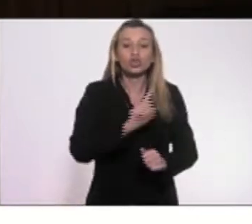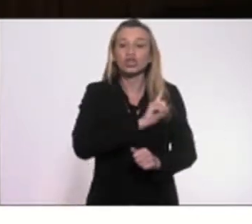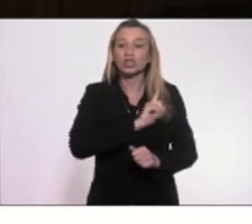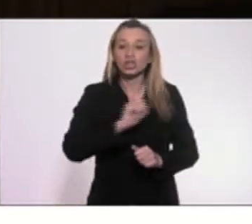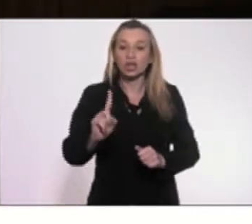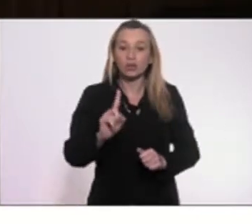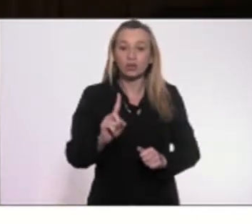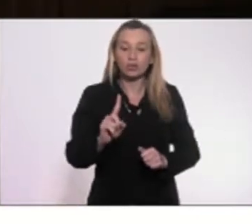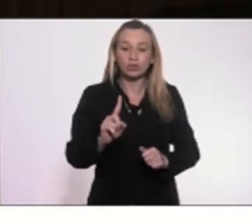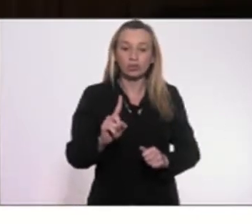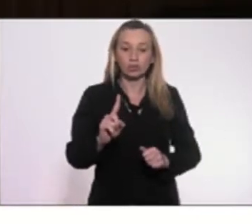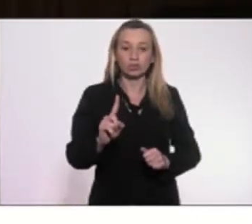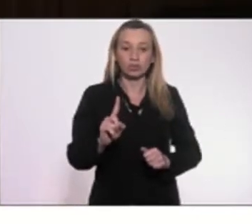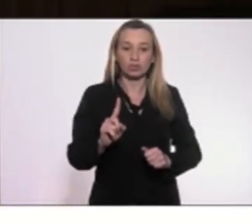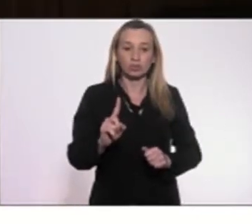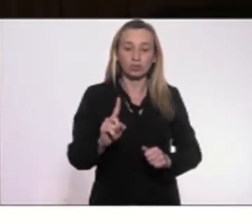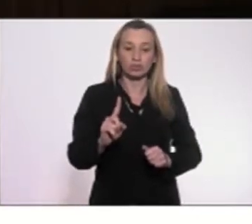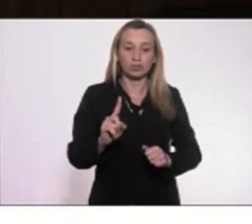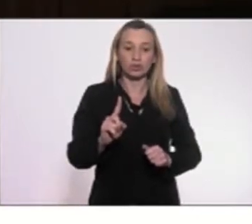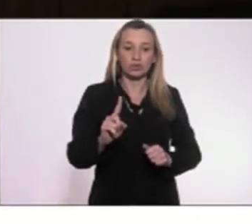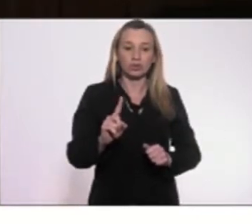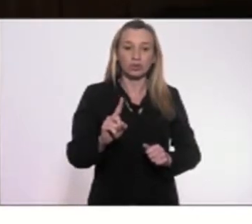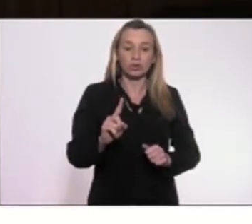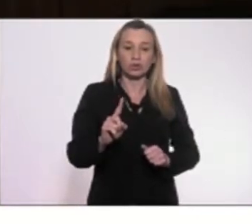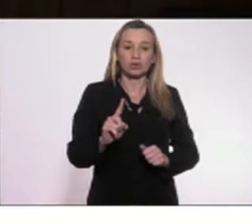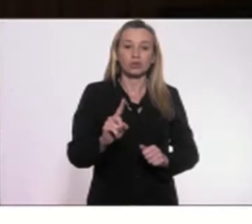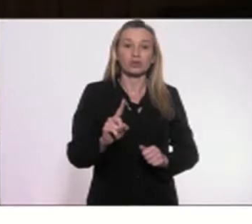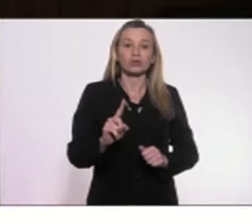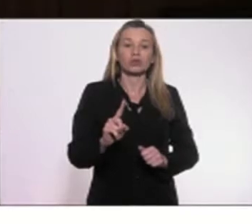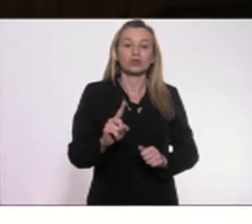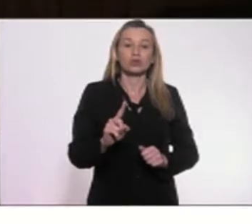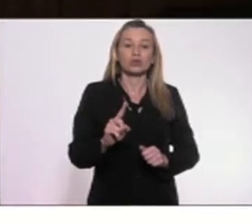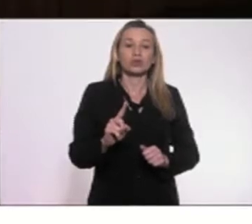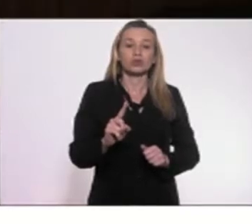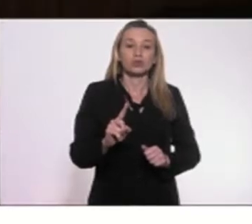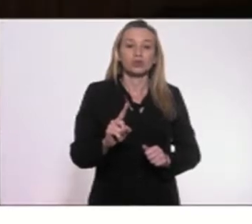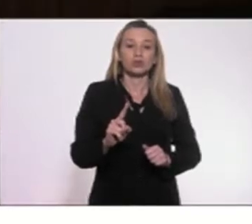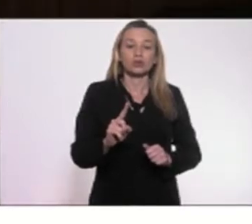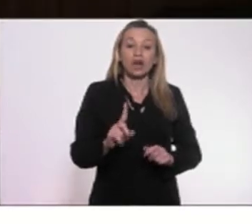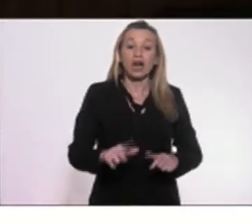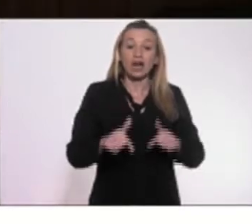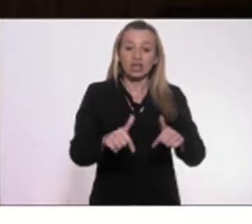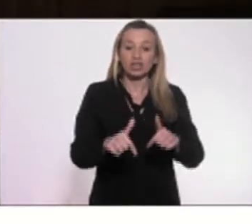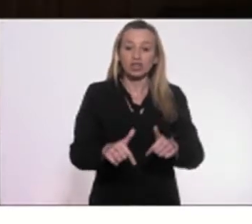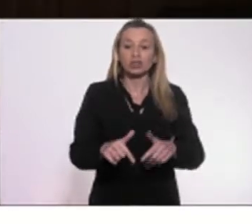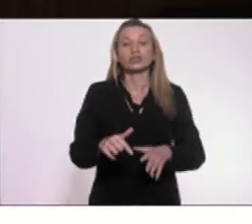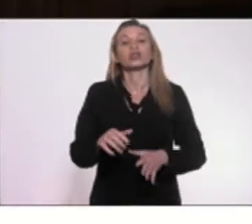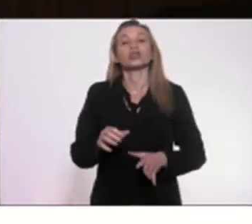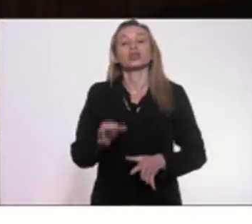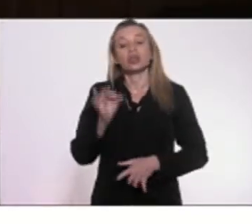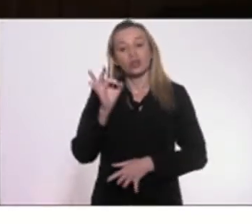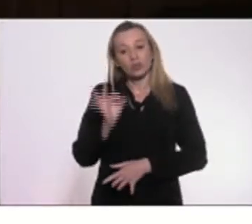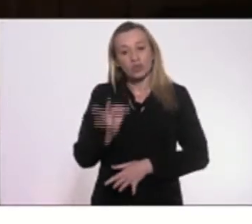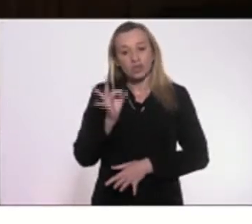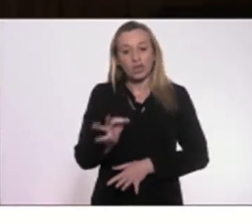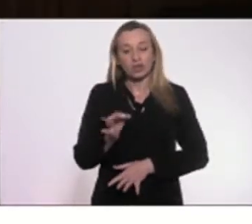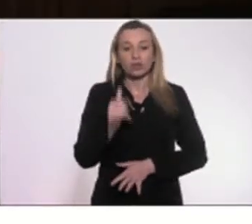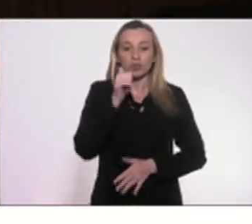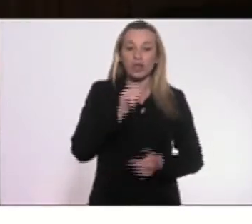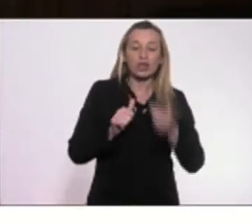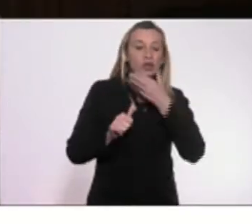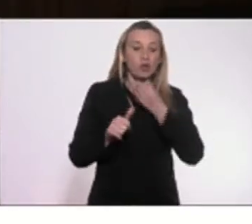praticam a sexualidade de forma hétero. Agora, se o senhor